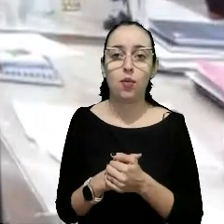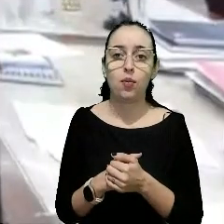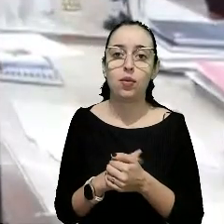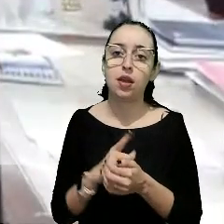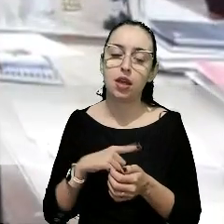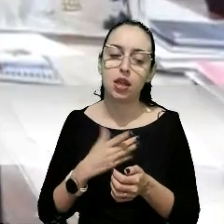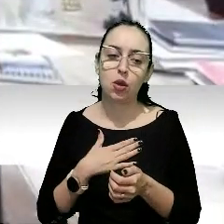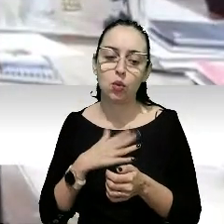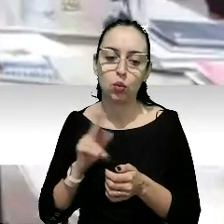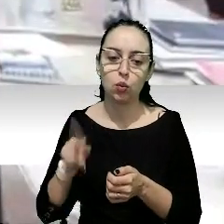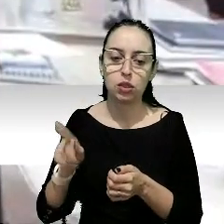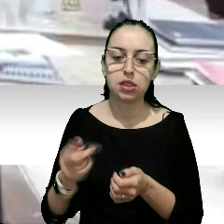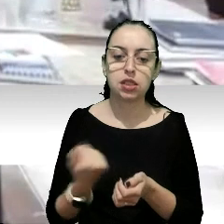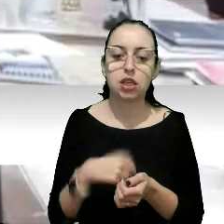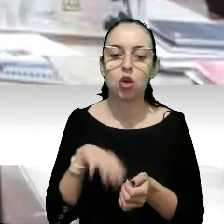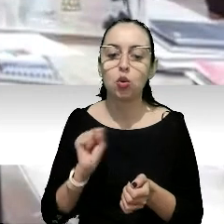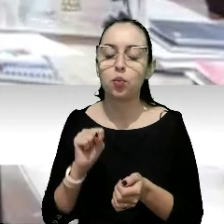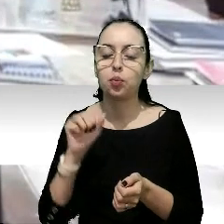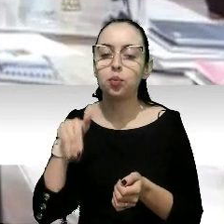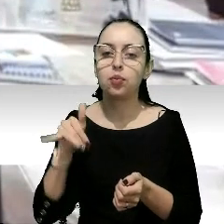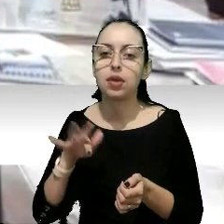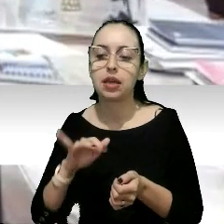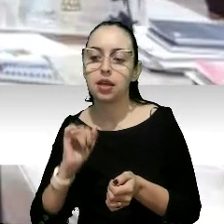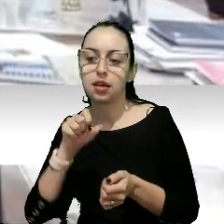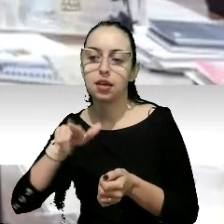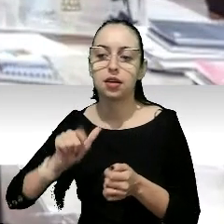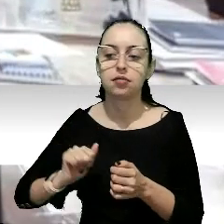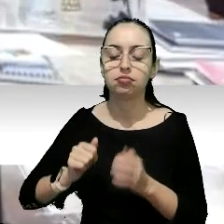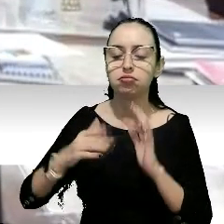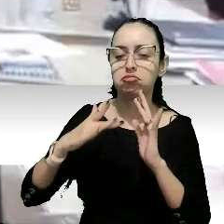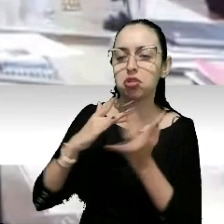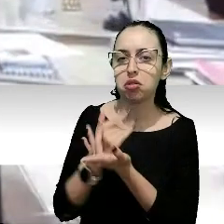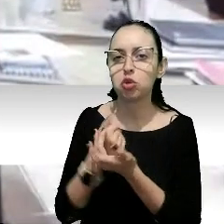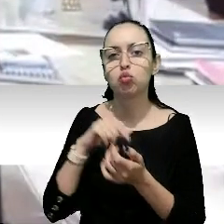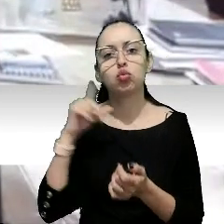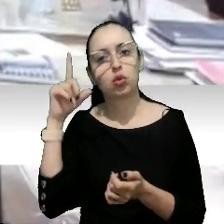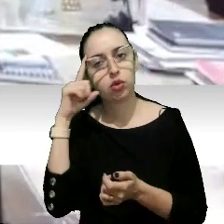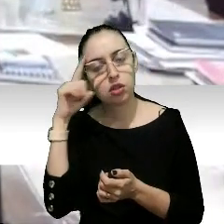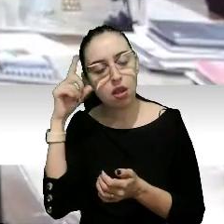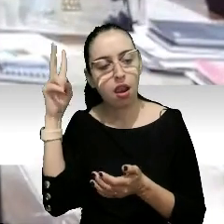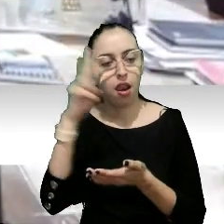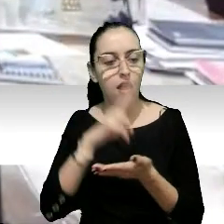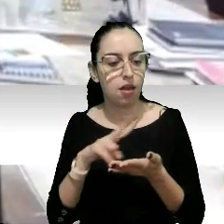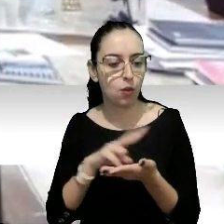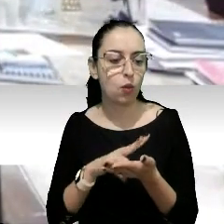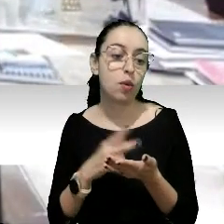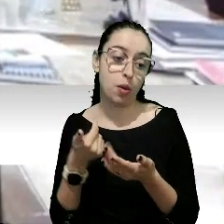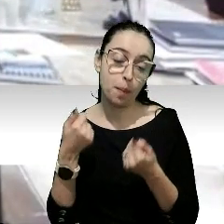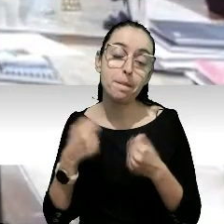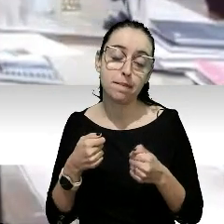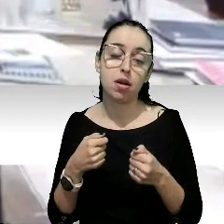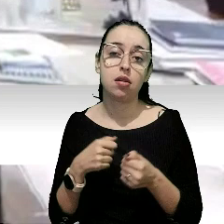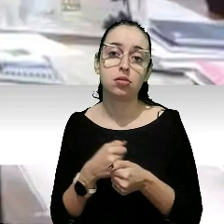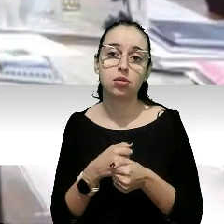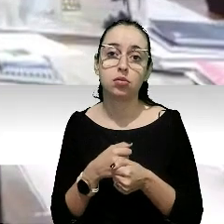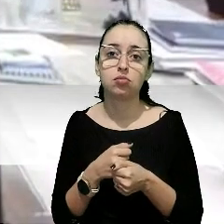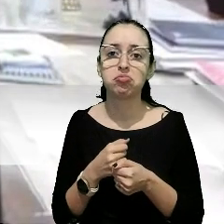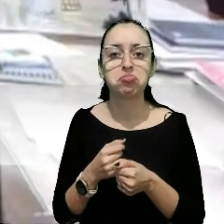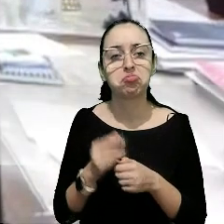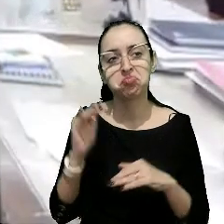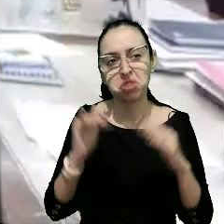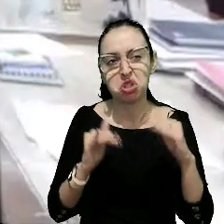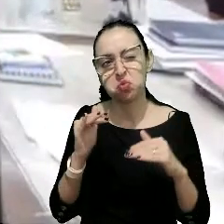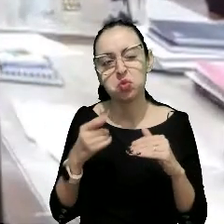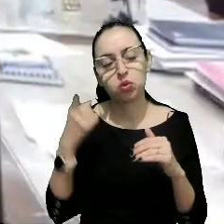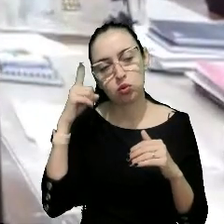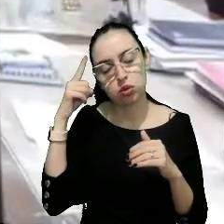e todas. Eu sigo a Miriam Goldenberg nas redes sociais. Todos os dias eu leio, sempre que